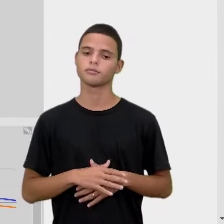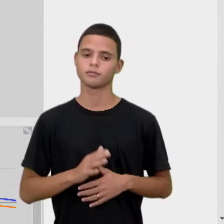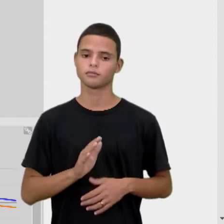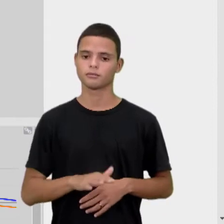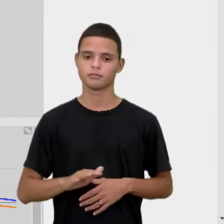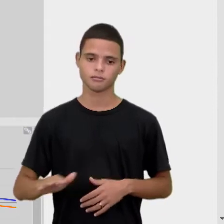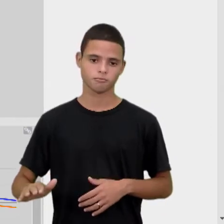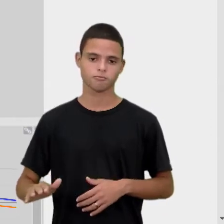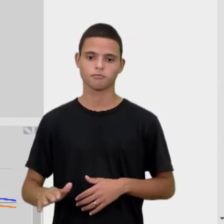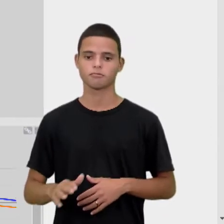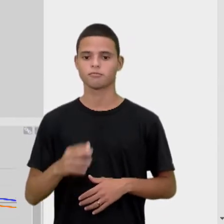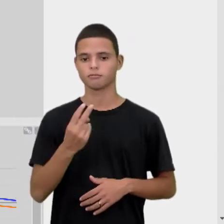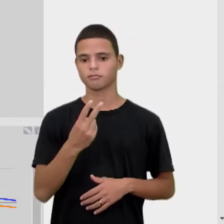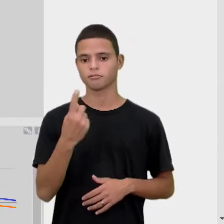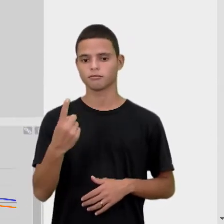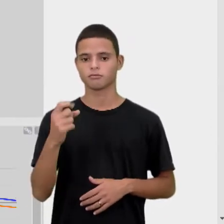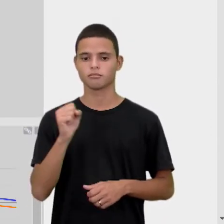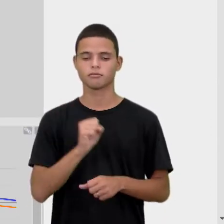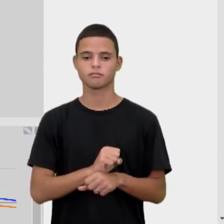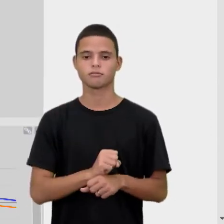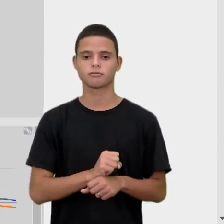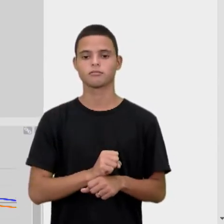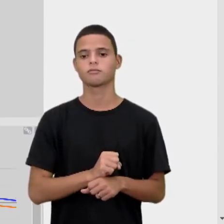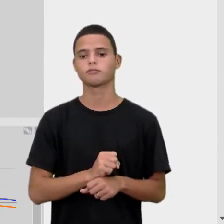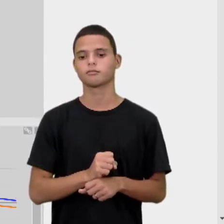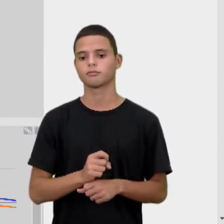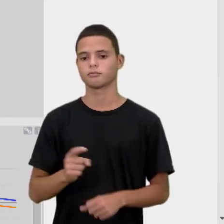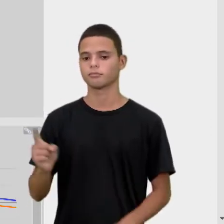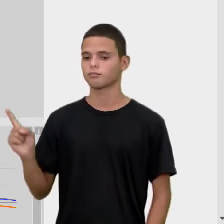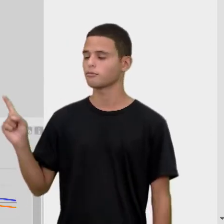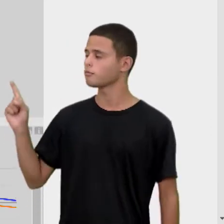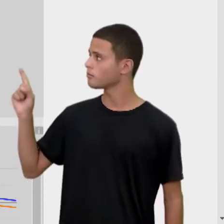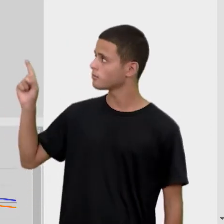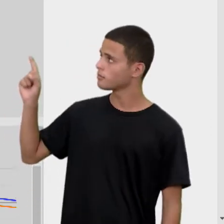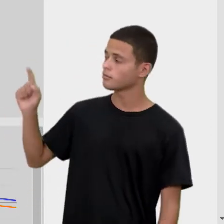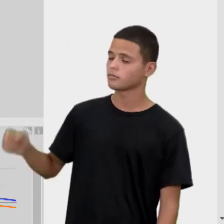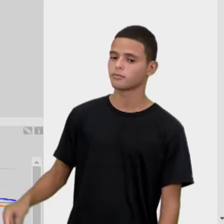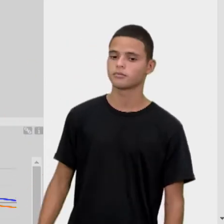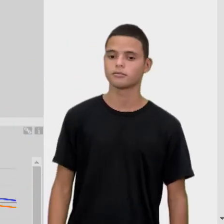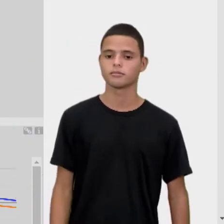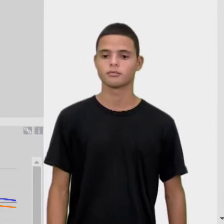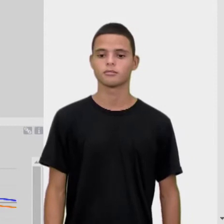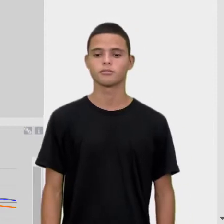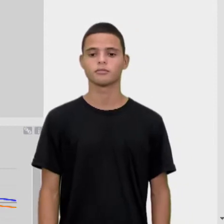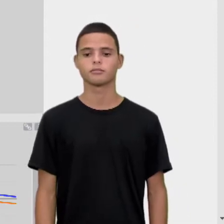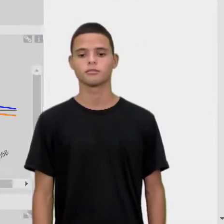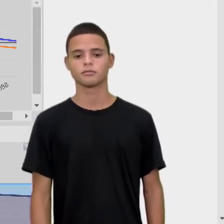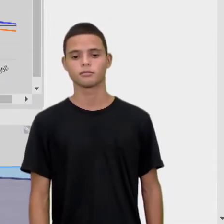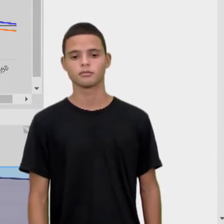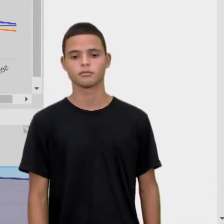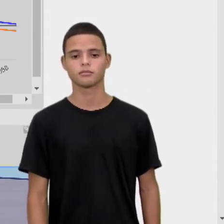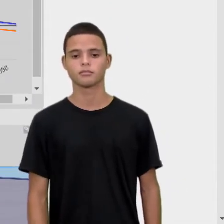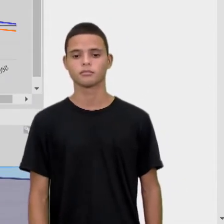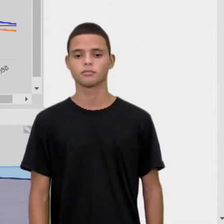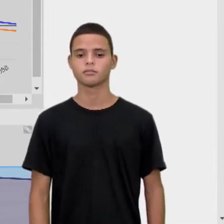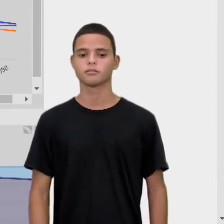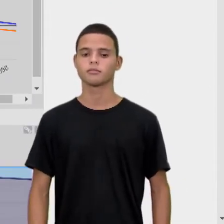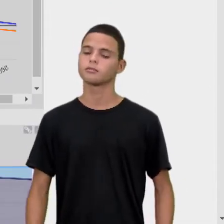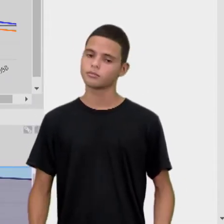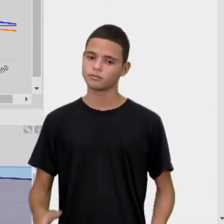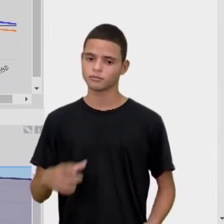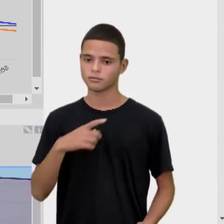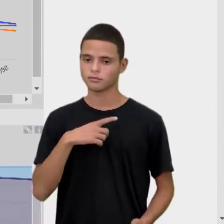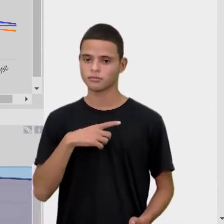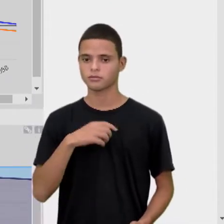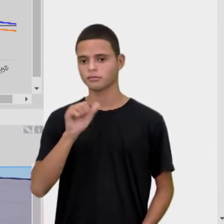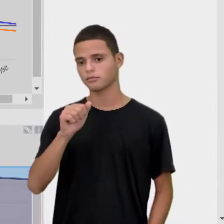aí no nosso país. Logo abaixo, né, vamos mexer aqui no mouse para vocês verem, ó, nós temos